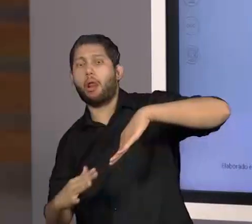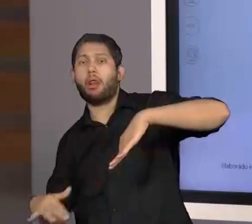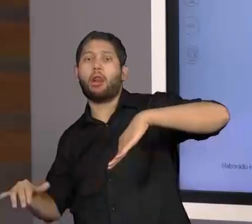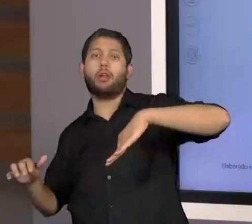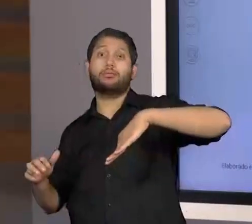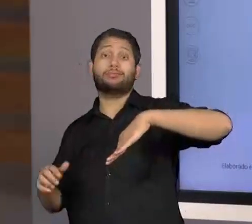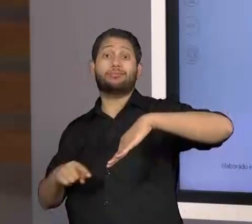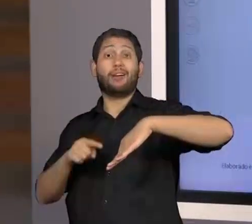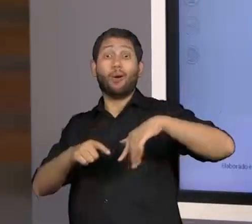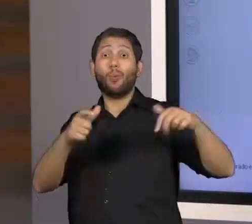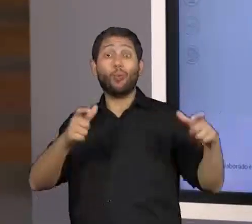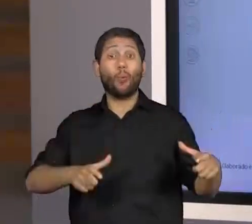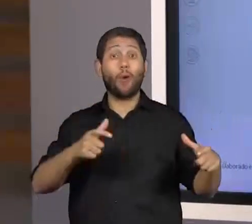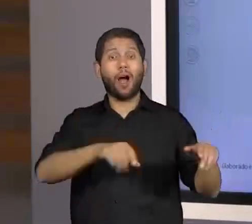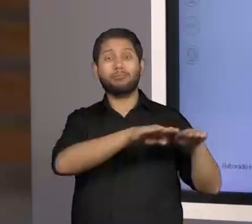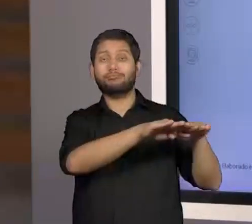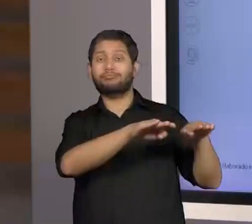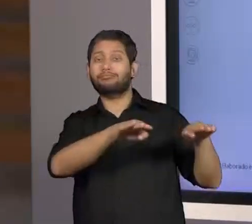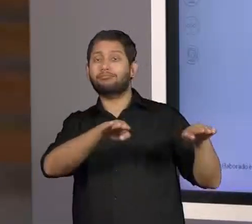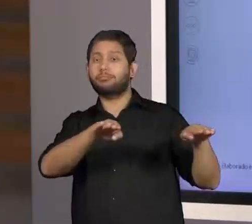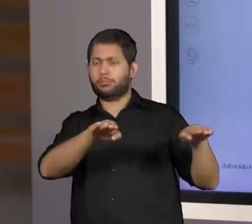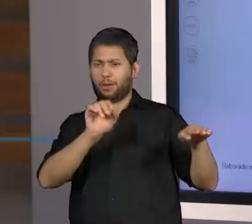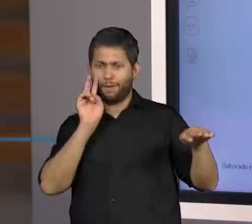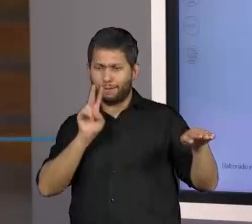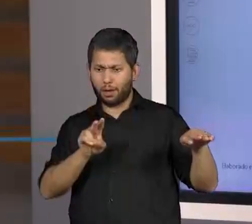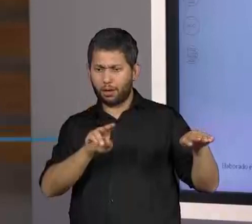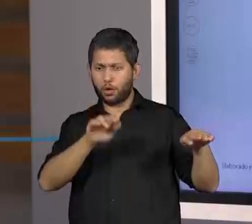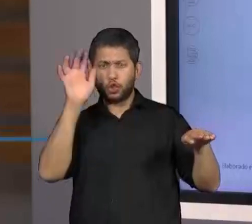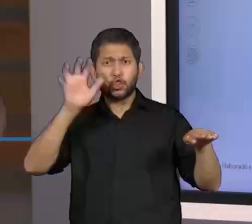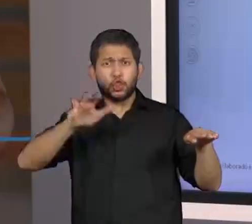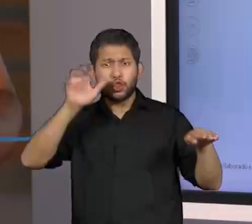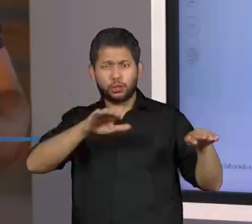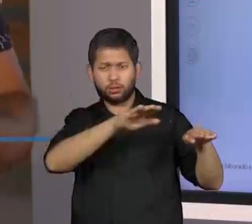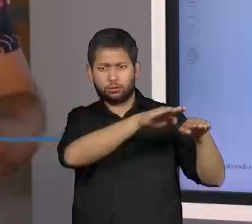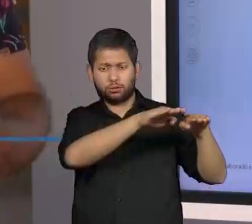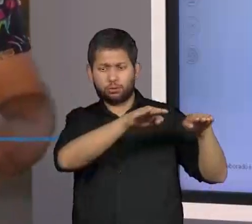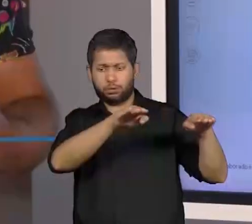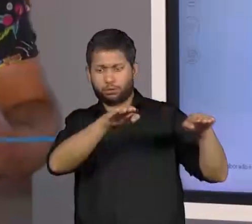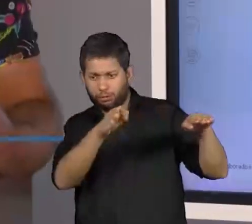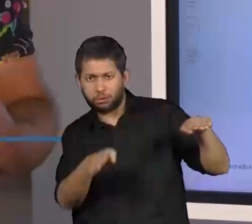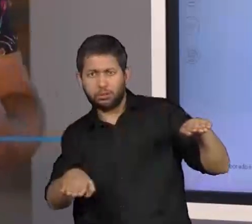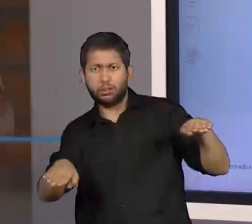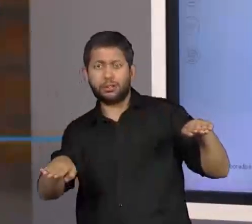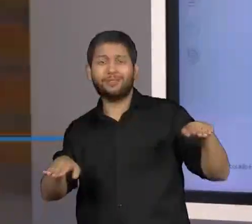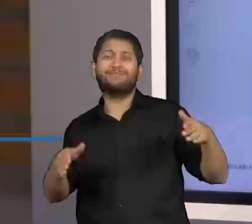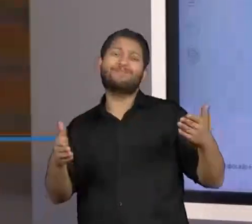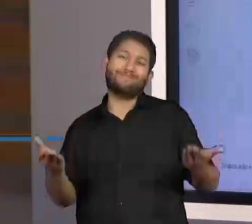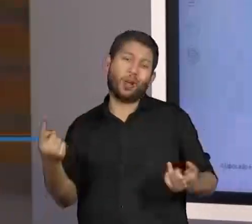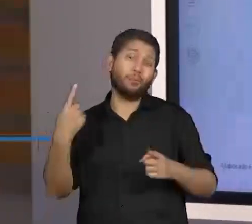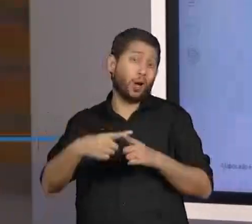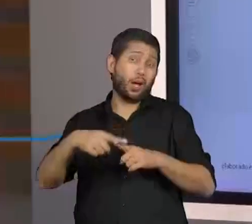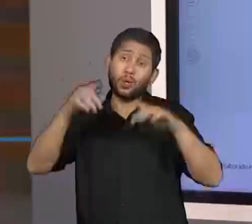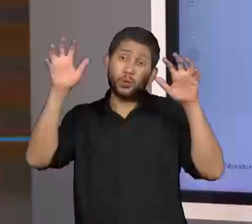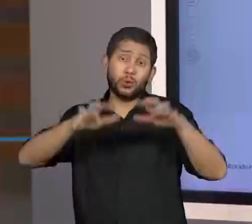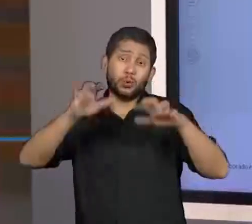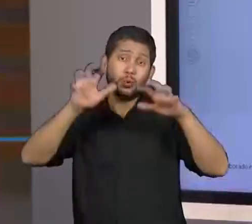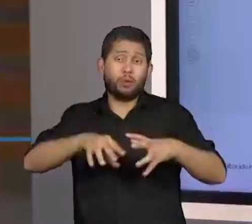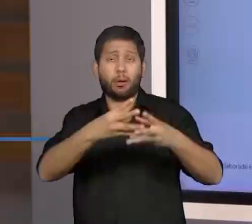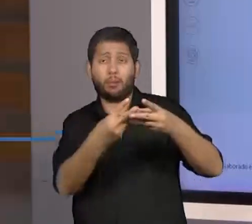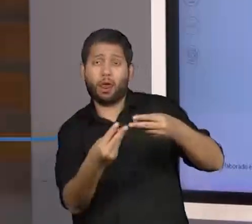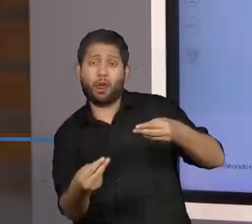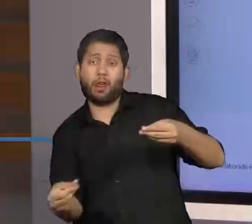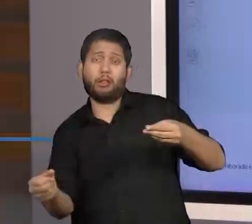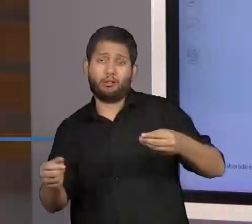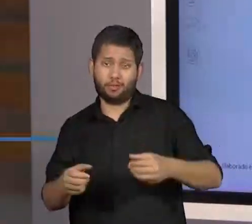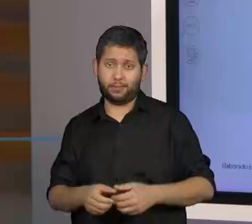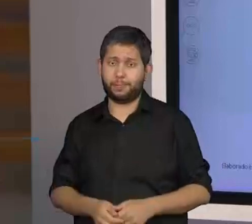de mudar completamente uma paisagem de um lugar. Então, é um outro agente externo aí que a gente conhece e a gente já viu em alguns exemplos.